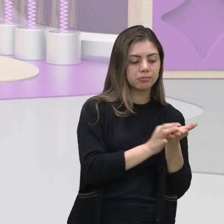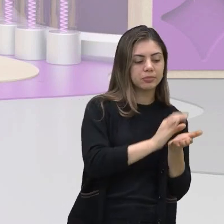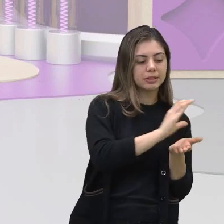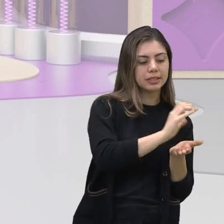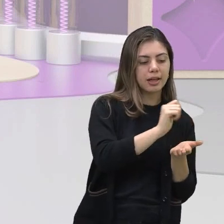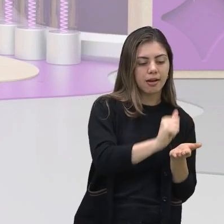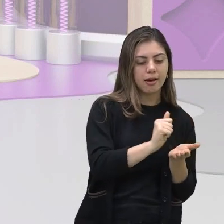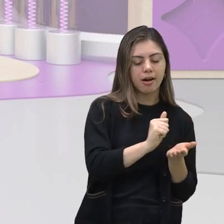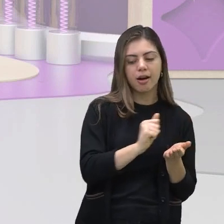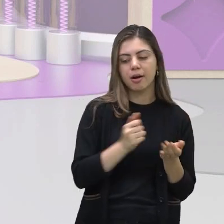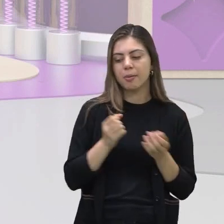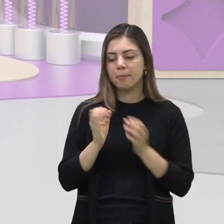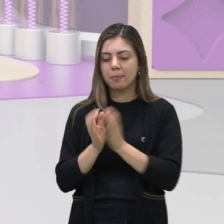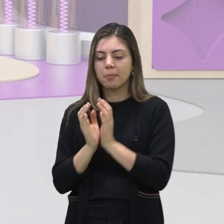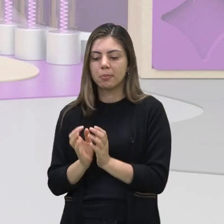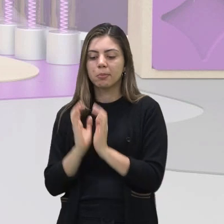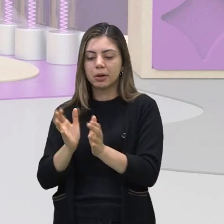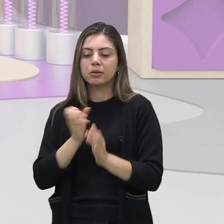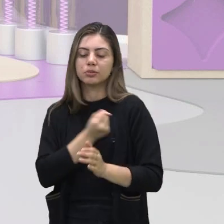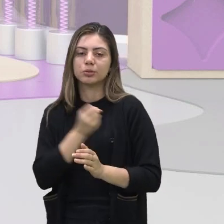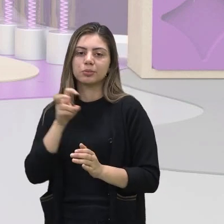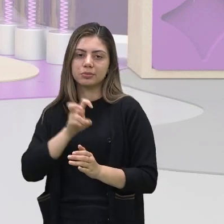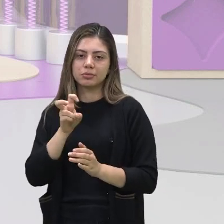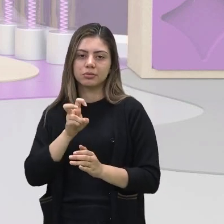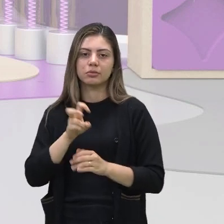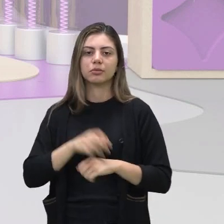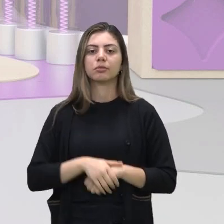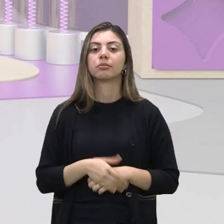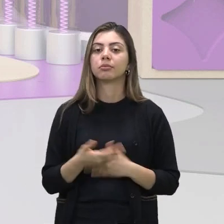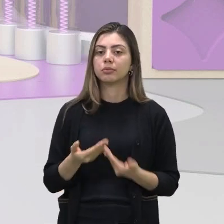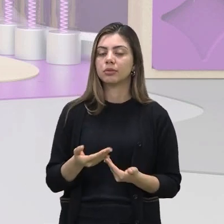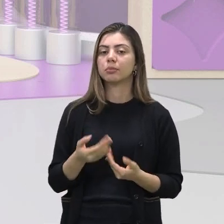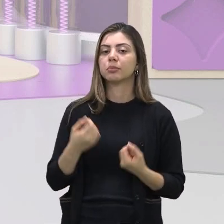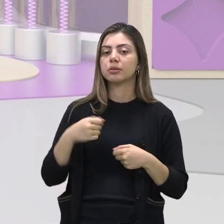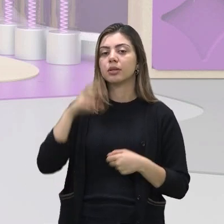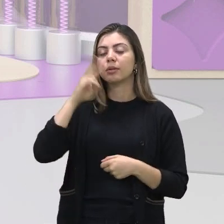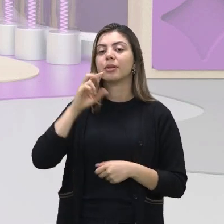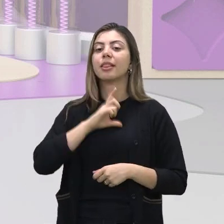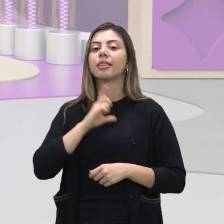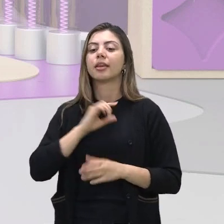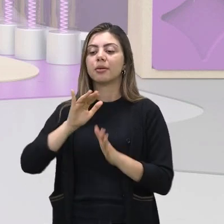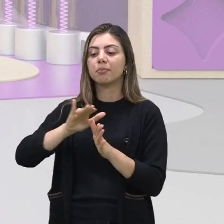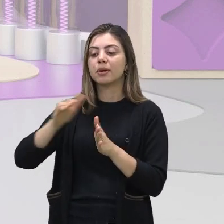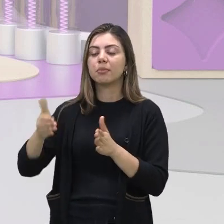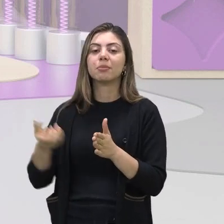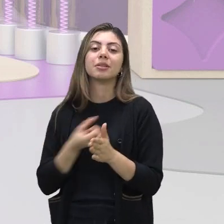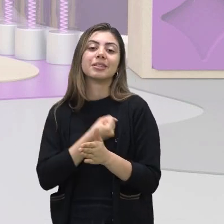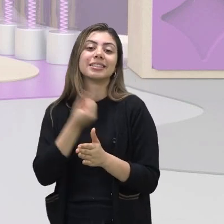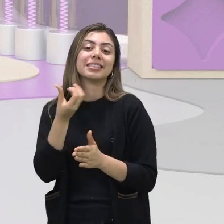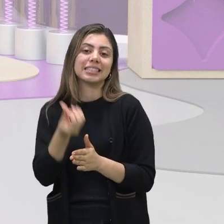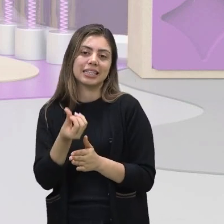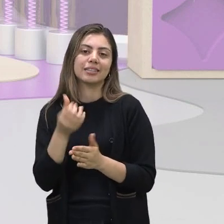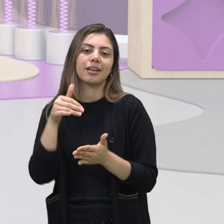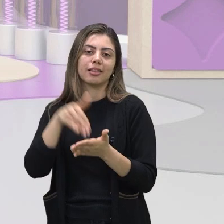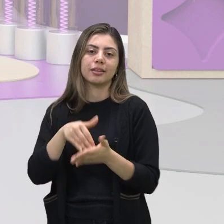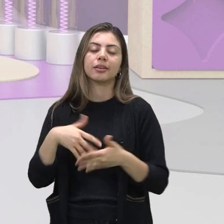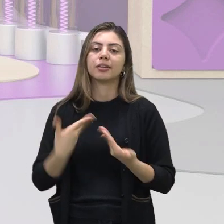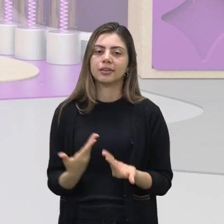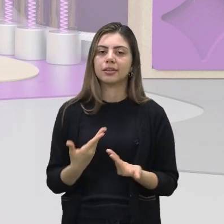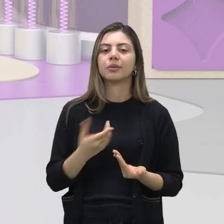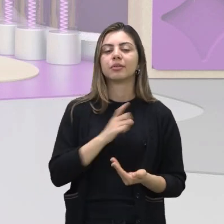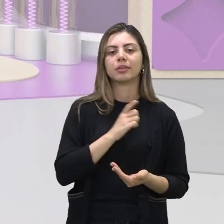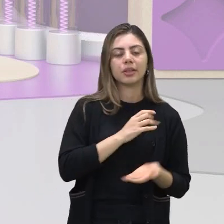5, e nós temos que lembrar que ele tem 6 faces. E aí, por último, então, também tem